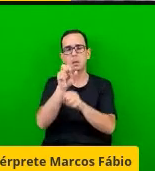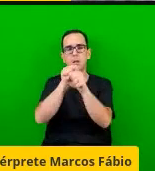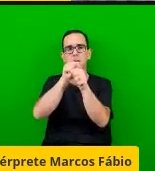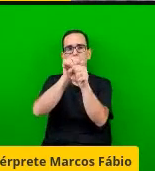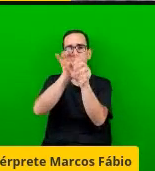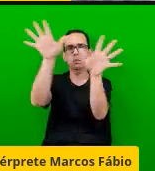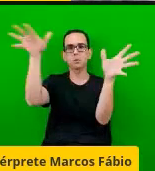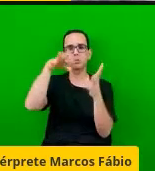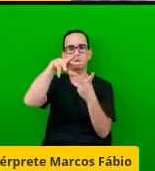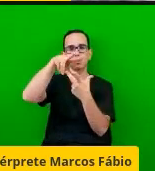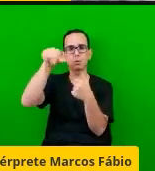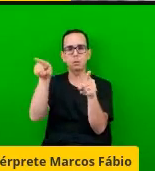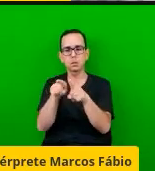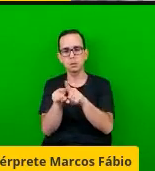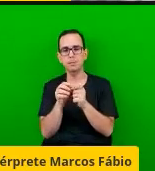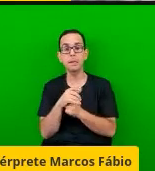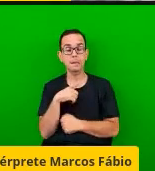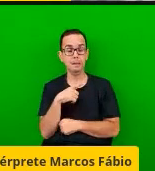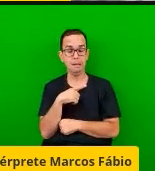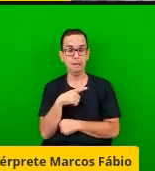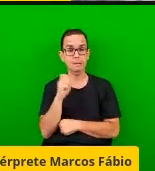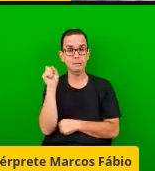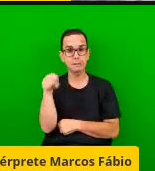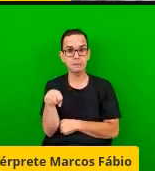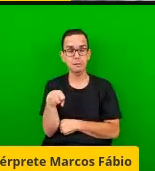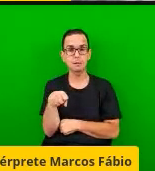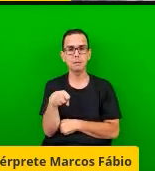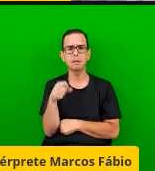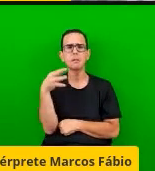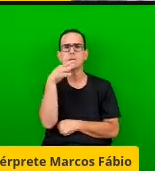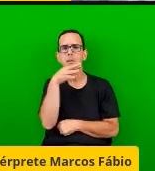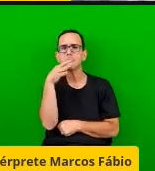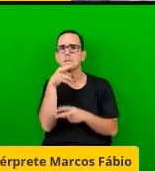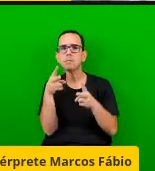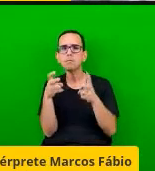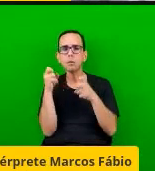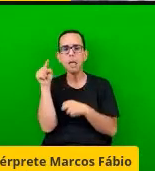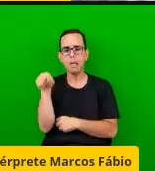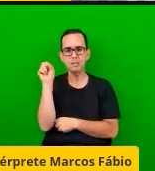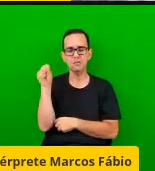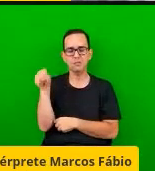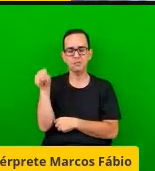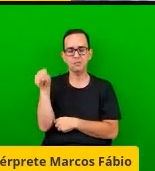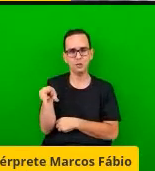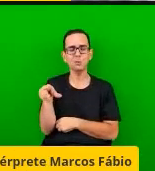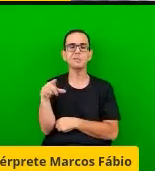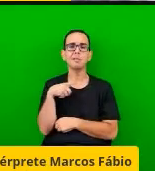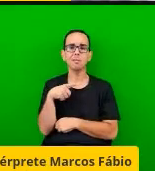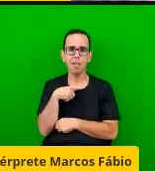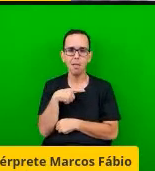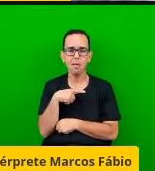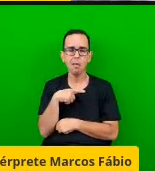mundo. Então, a gente vai ter, obviamente, uma percepção de que esse vírus ele vai se distribuir a partir das maiores